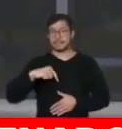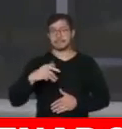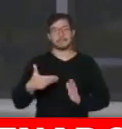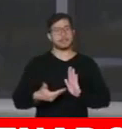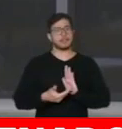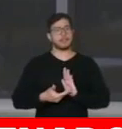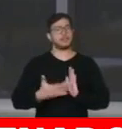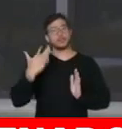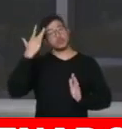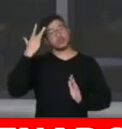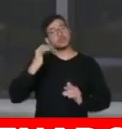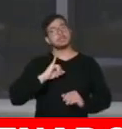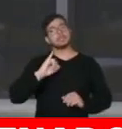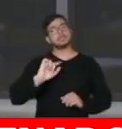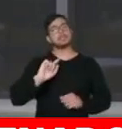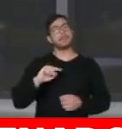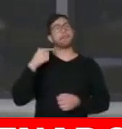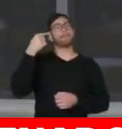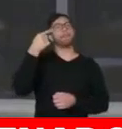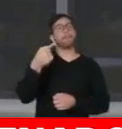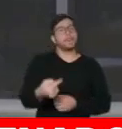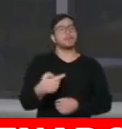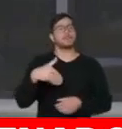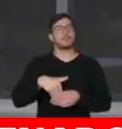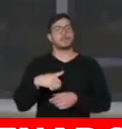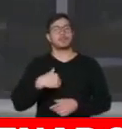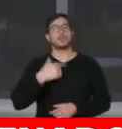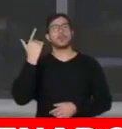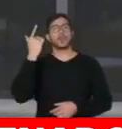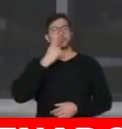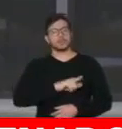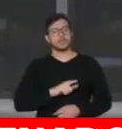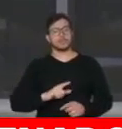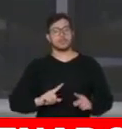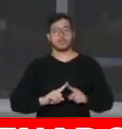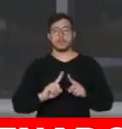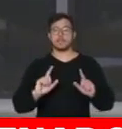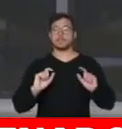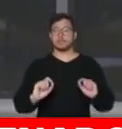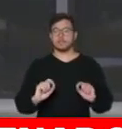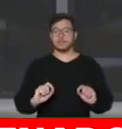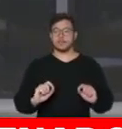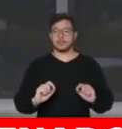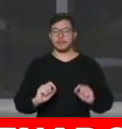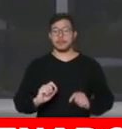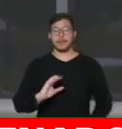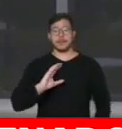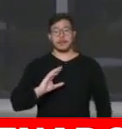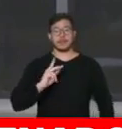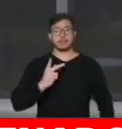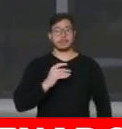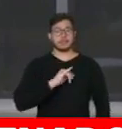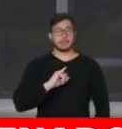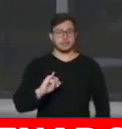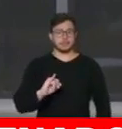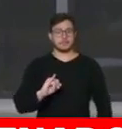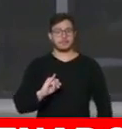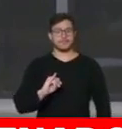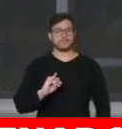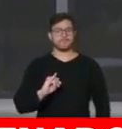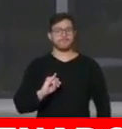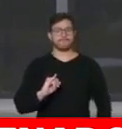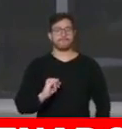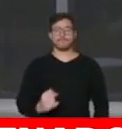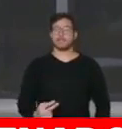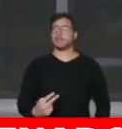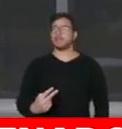legislatura, mas, presidente, mais 15 segundos, apenas para dizer o seguinte: esta CPI não pode deixar